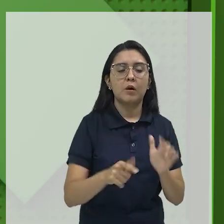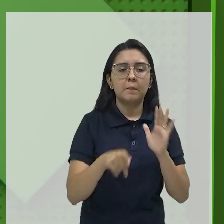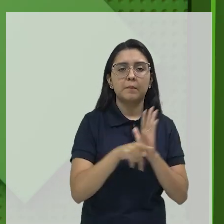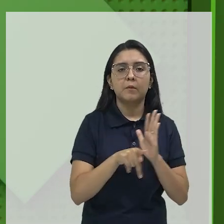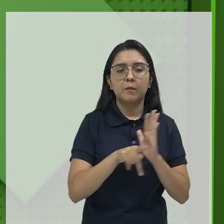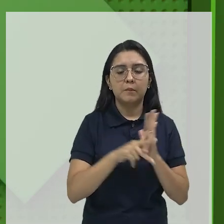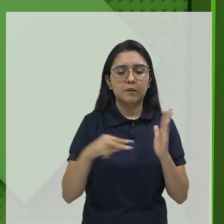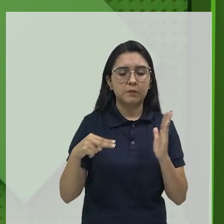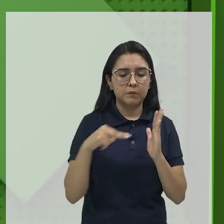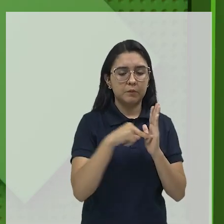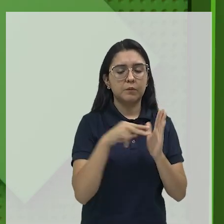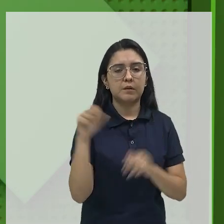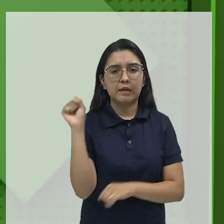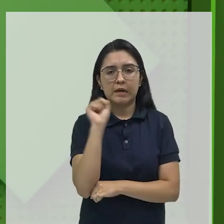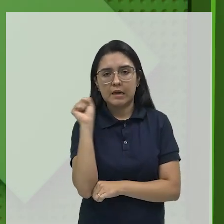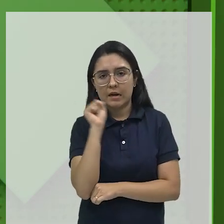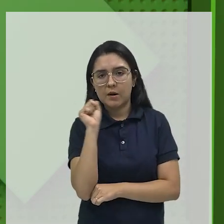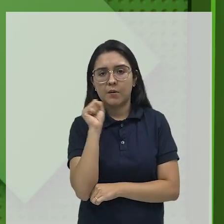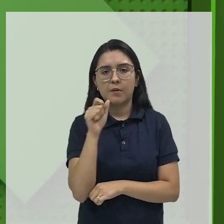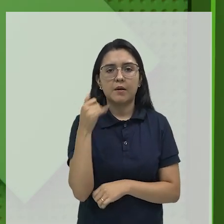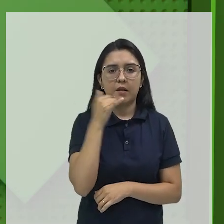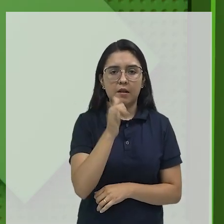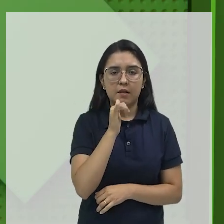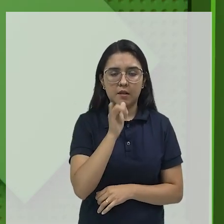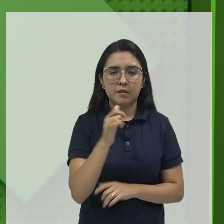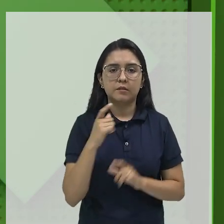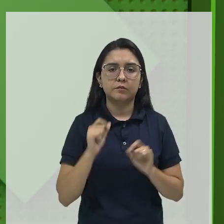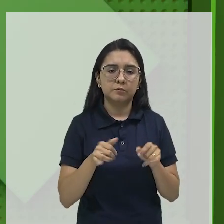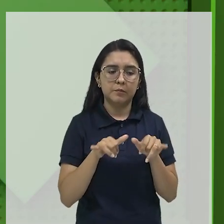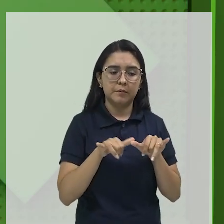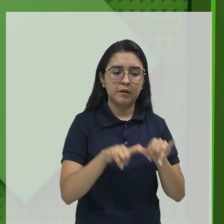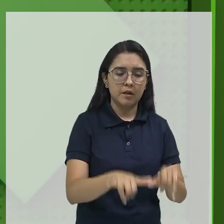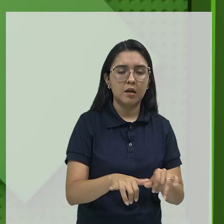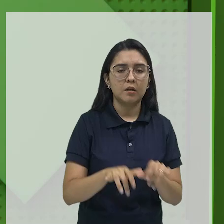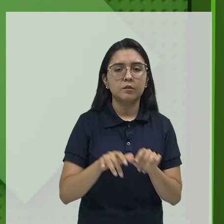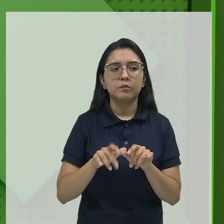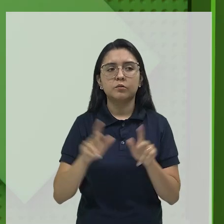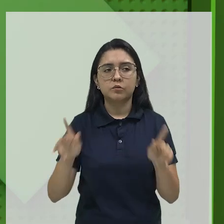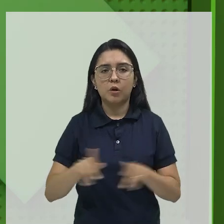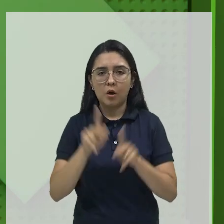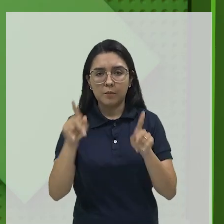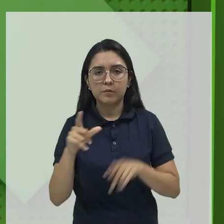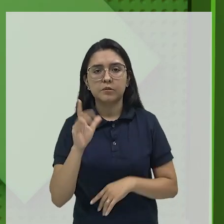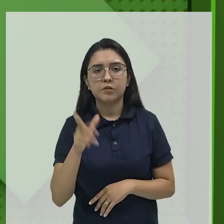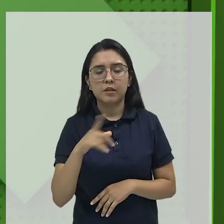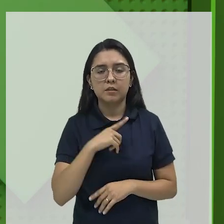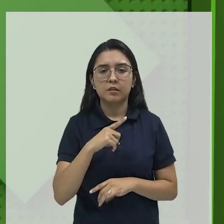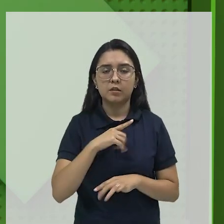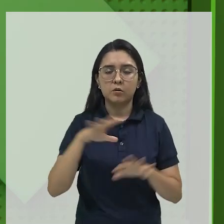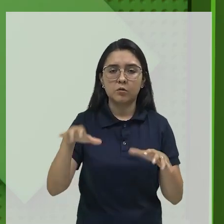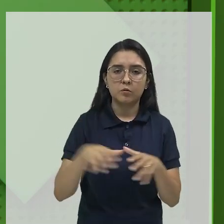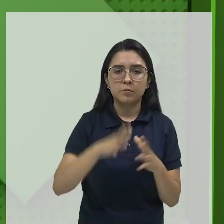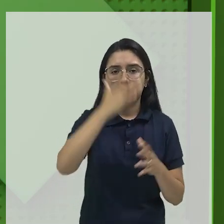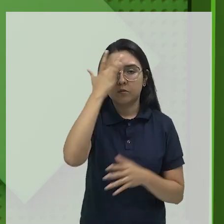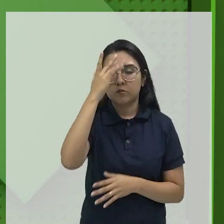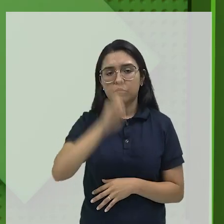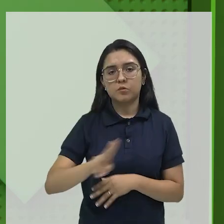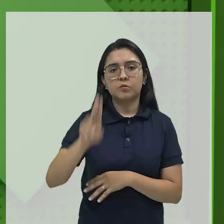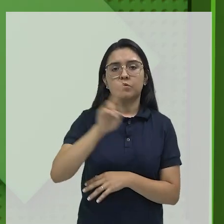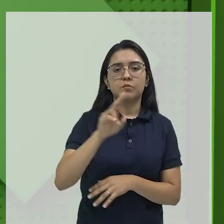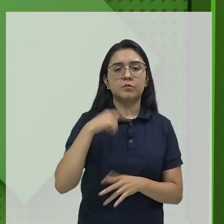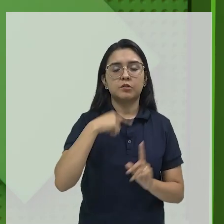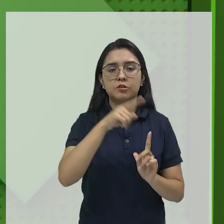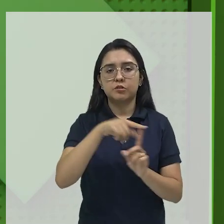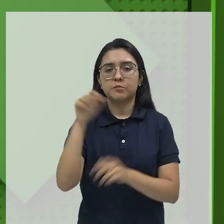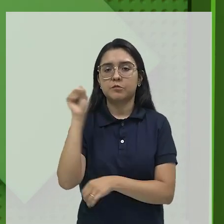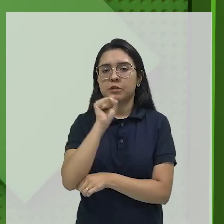carros elétricos em supermercados, em shoppings, porque já existe um público, né, utilizando